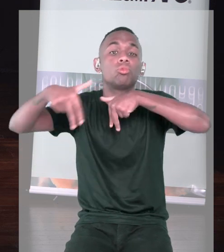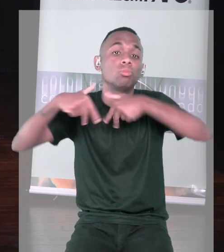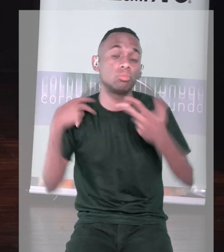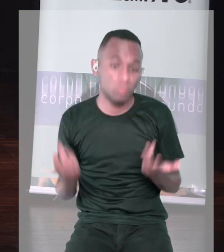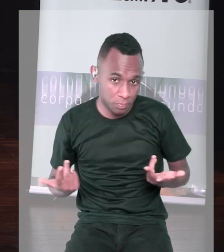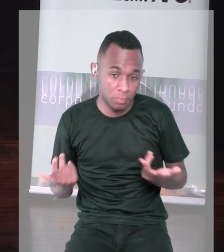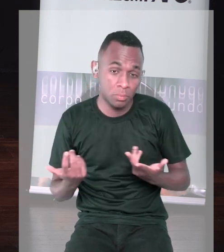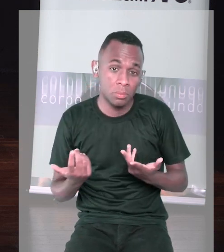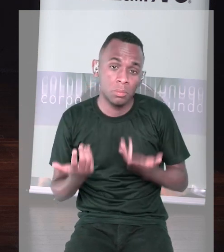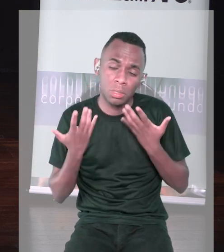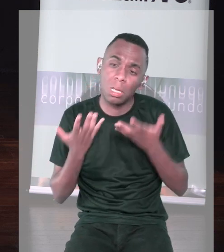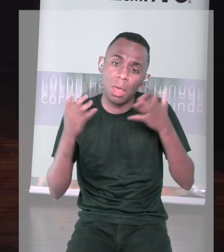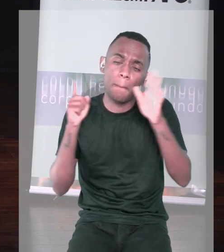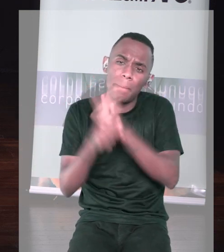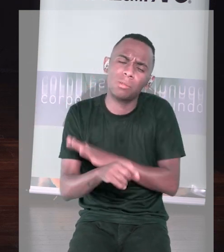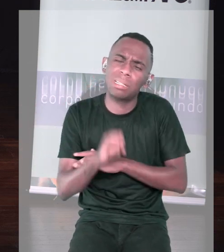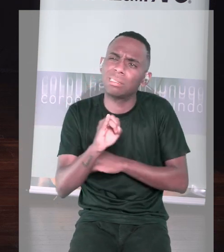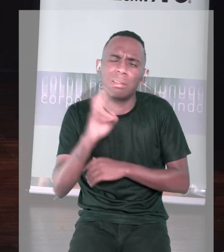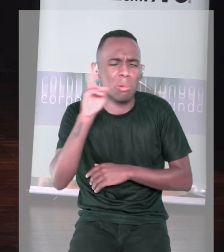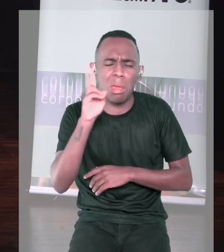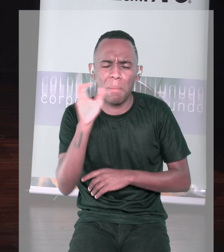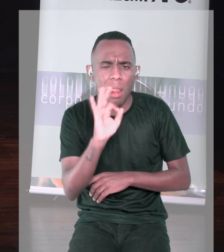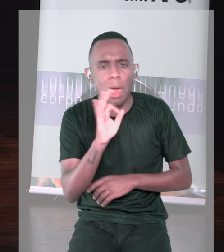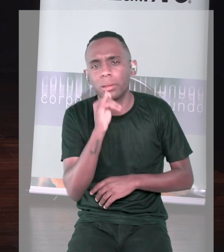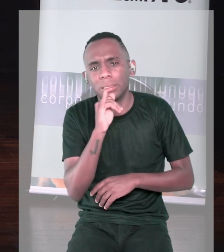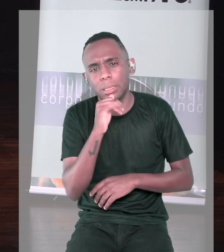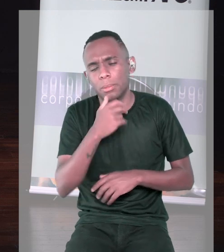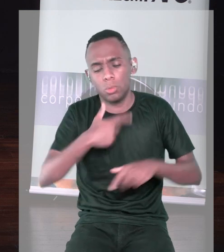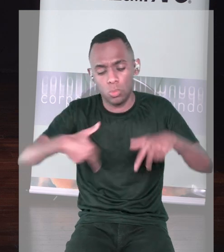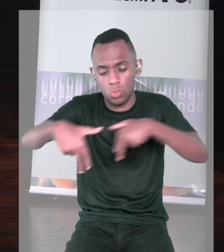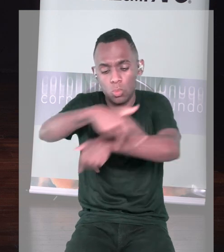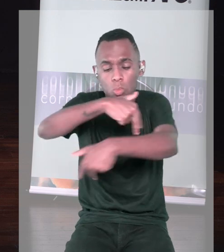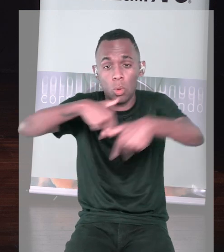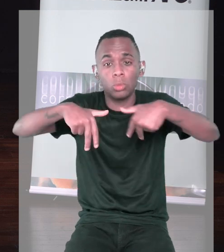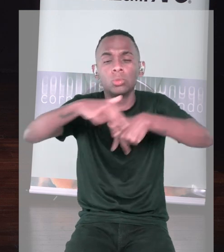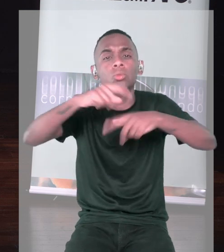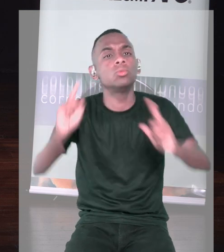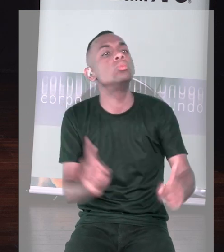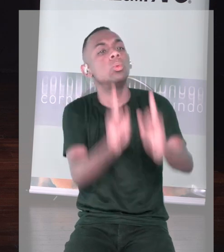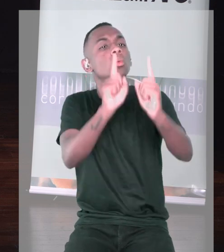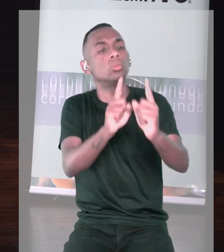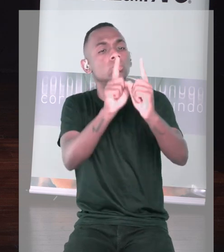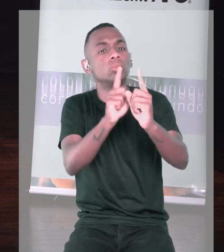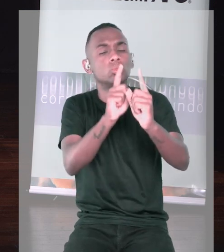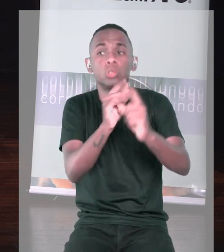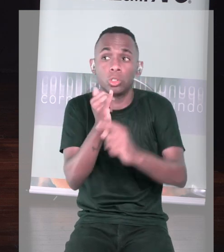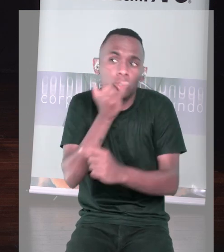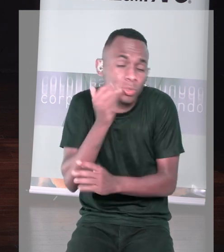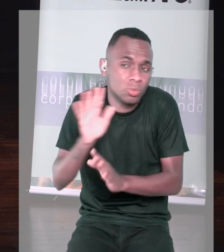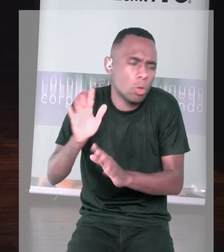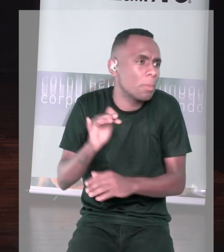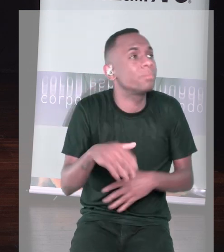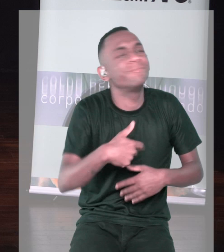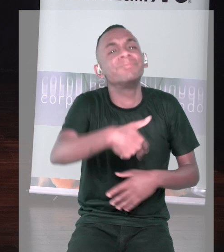se cruzado? Queria lhes perguntar se não lembram, numa porta giratória talvez, algum dia face a face,